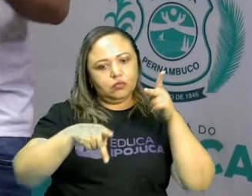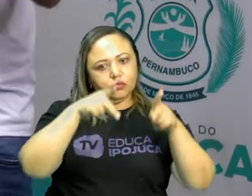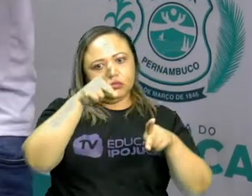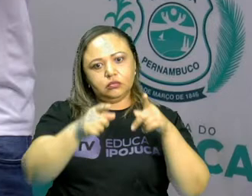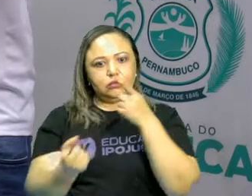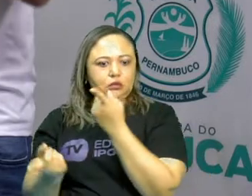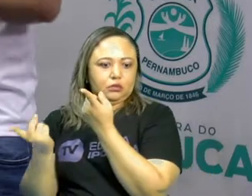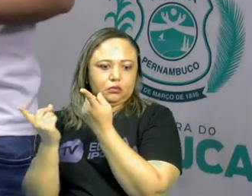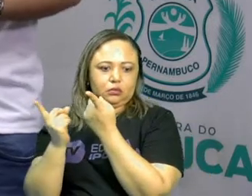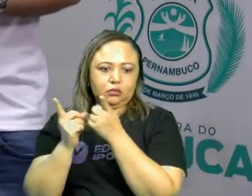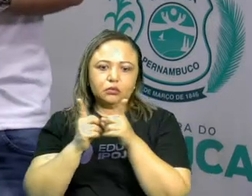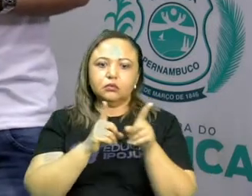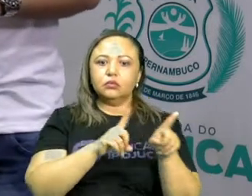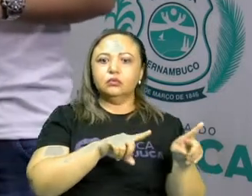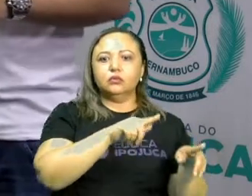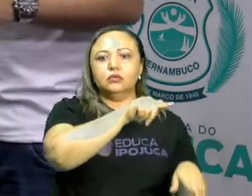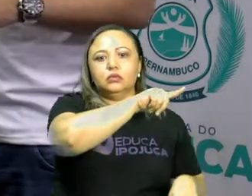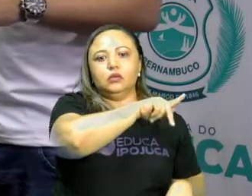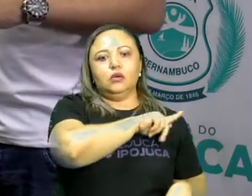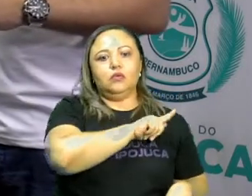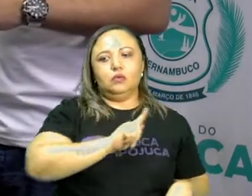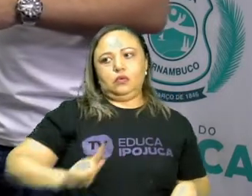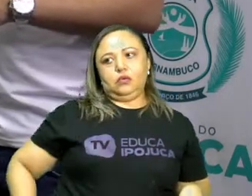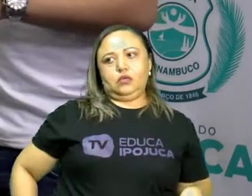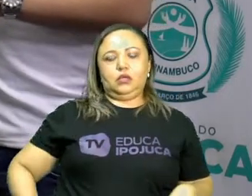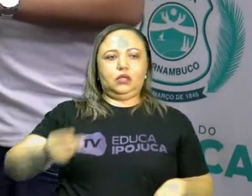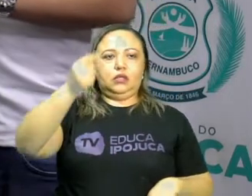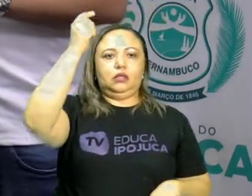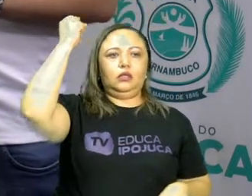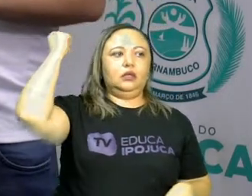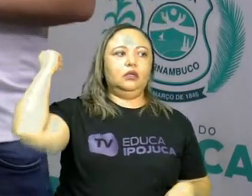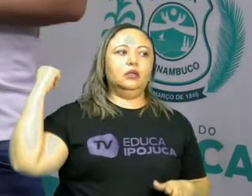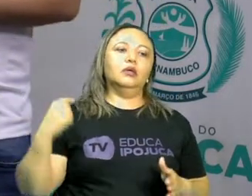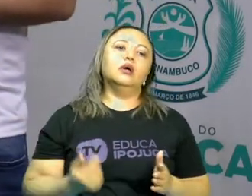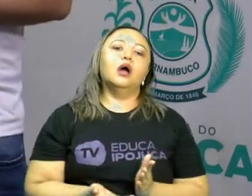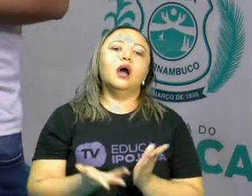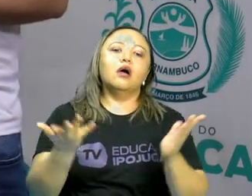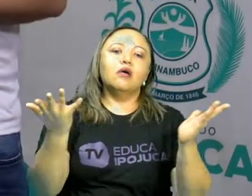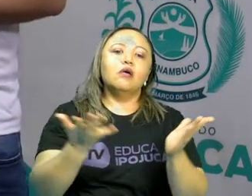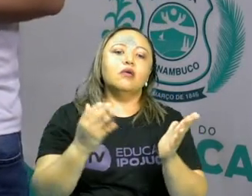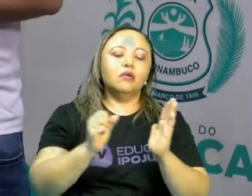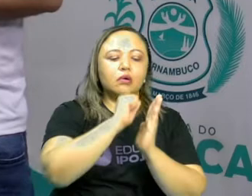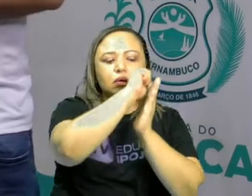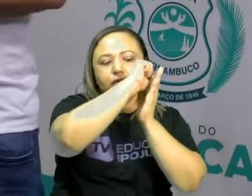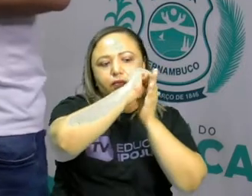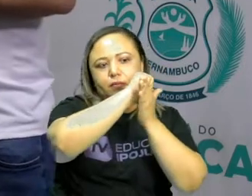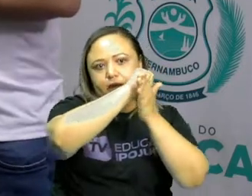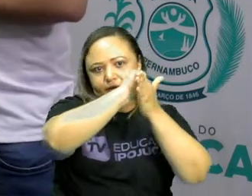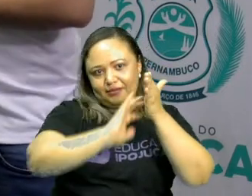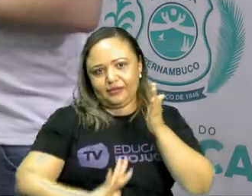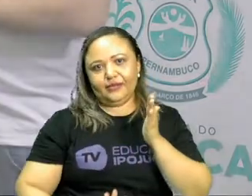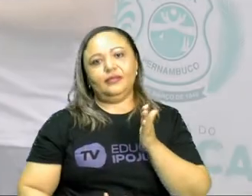e vai gerar a queda do antigo regime, não é? Vamos para a atividade, então? Vamos lá.